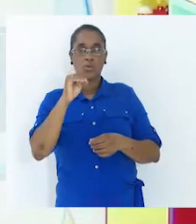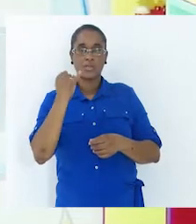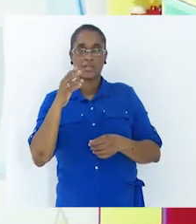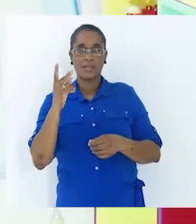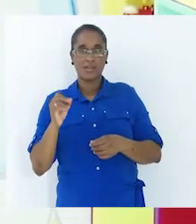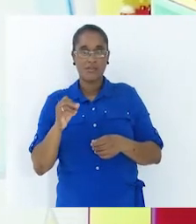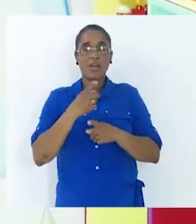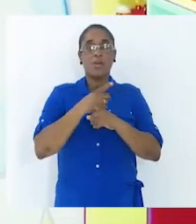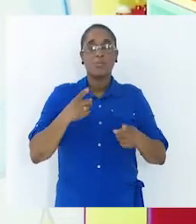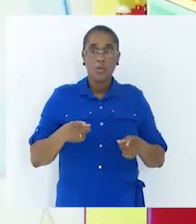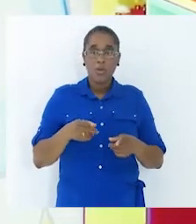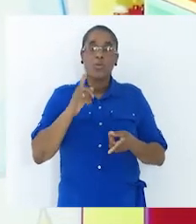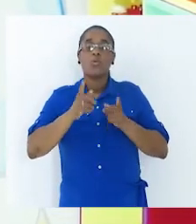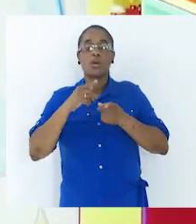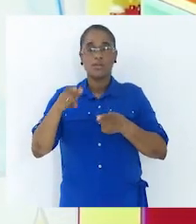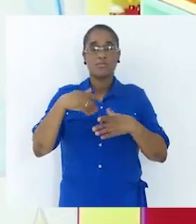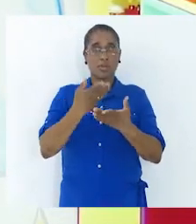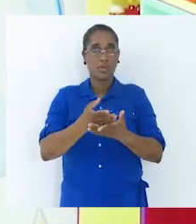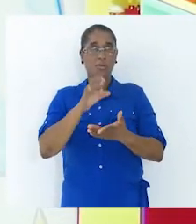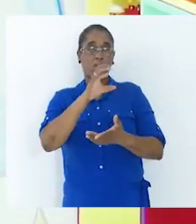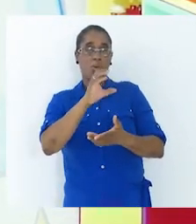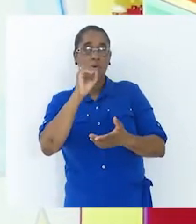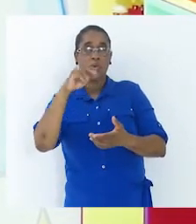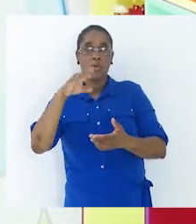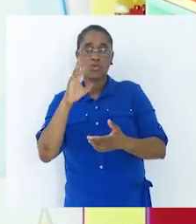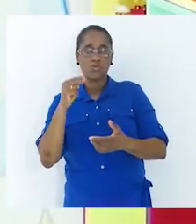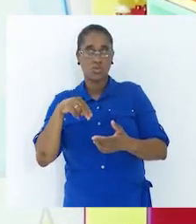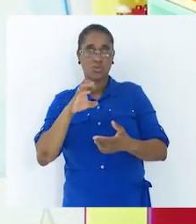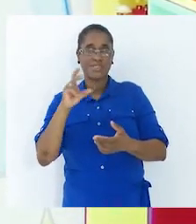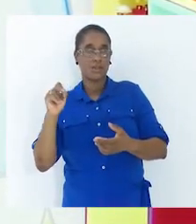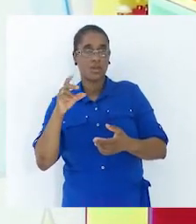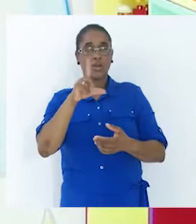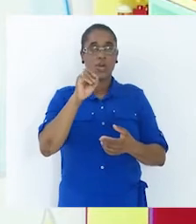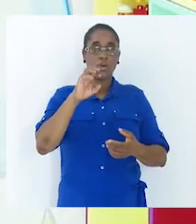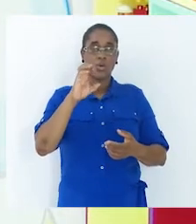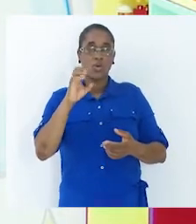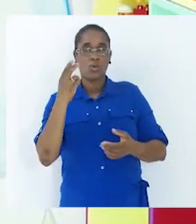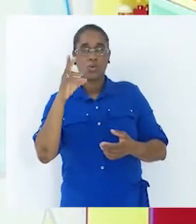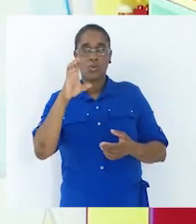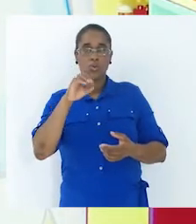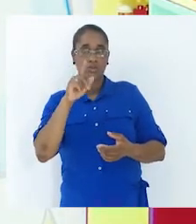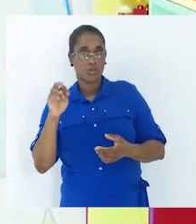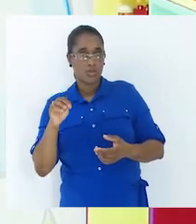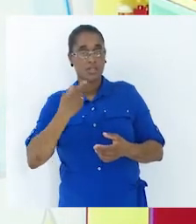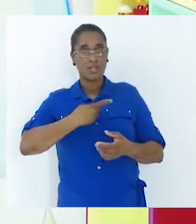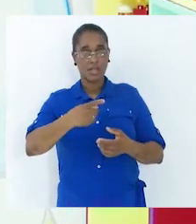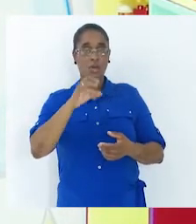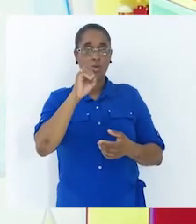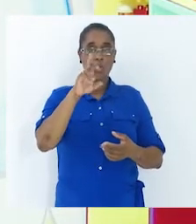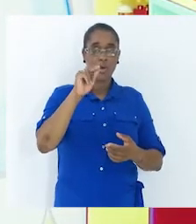determinado pela conjunção ou locução será as orações. Então, a segunda oração